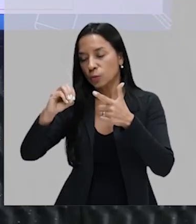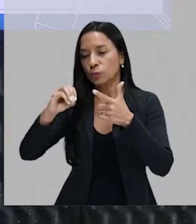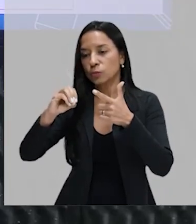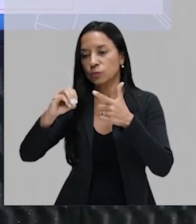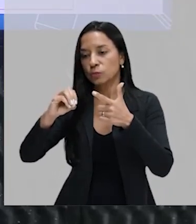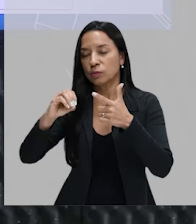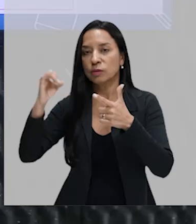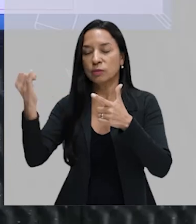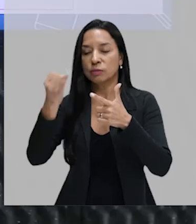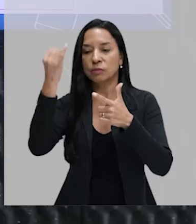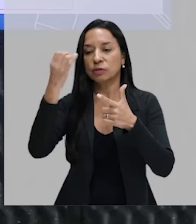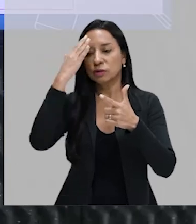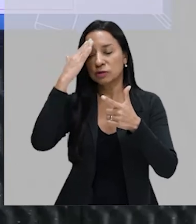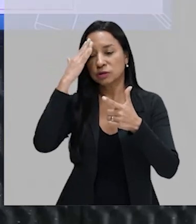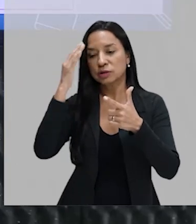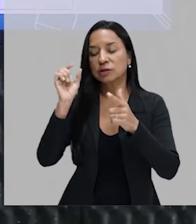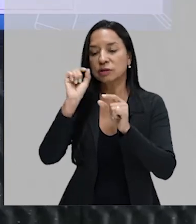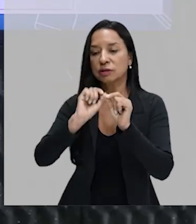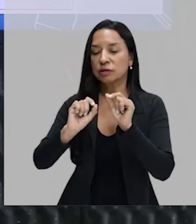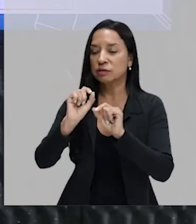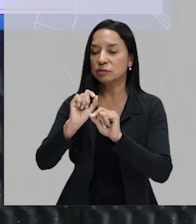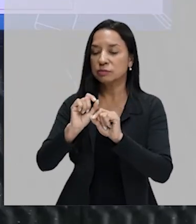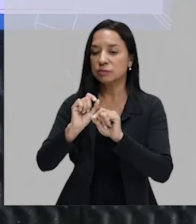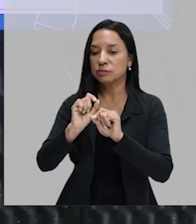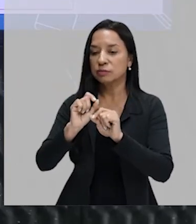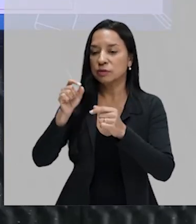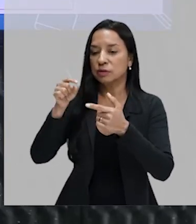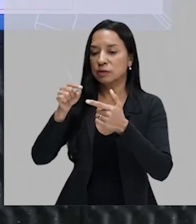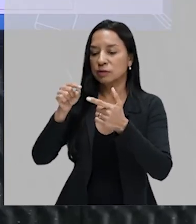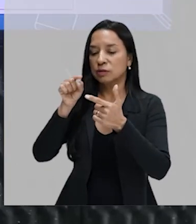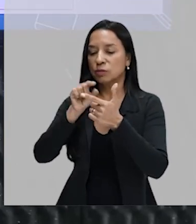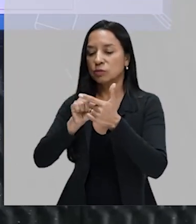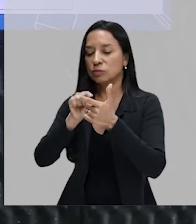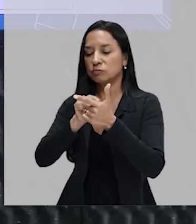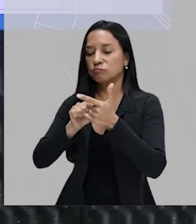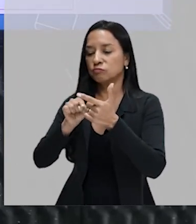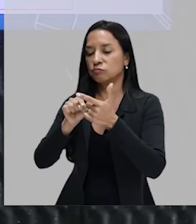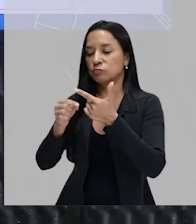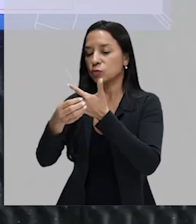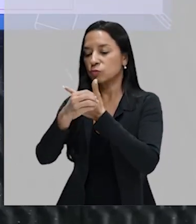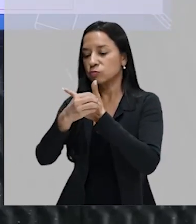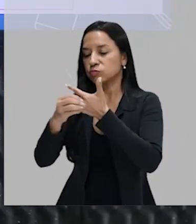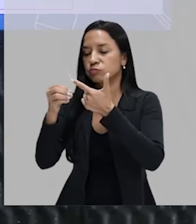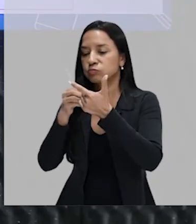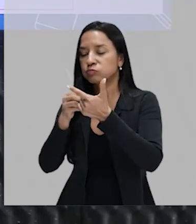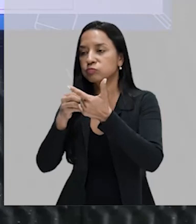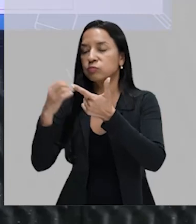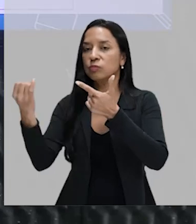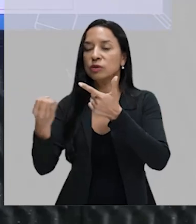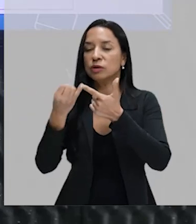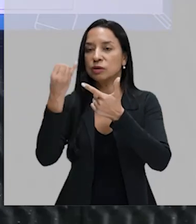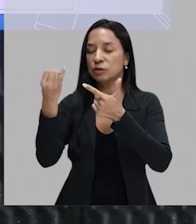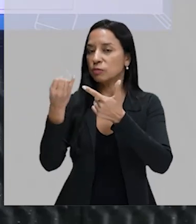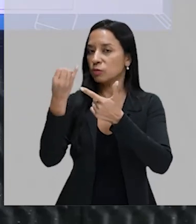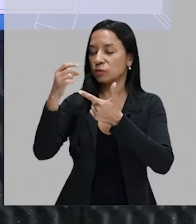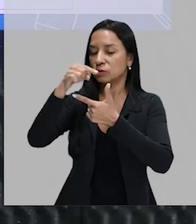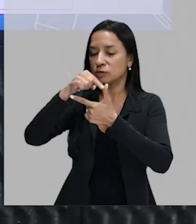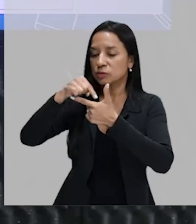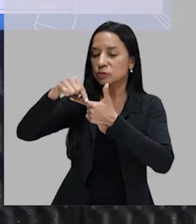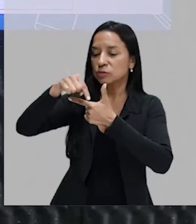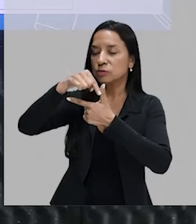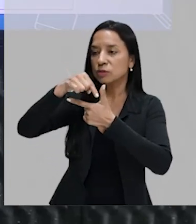a gente entender que esse saco escrotal, né, pessoal, ele é importante para promover ali